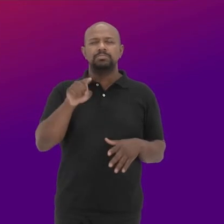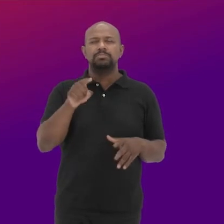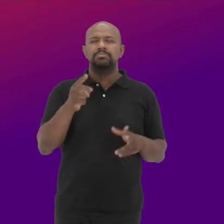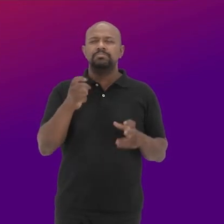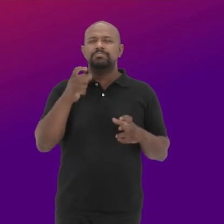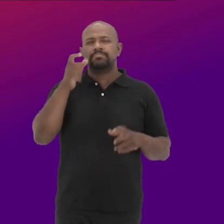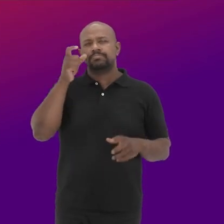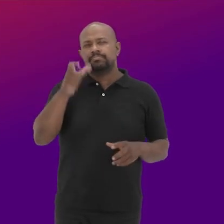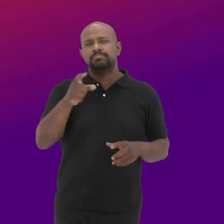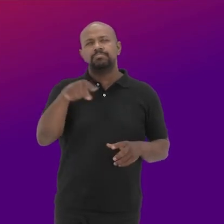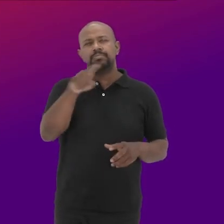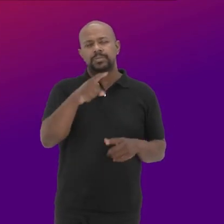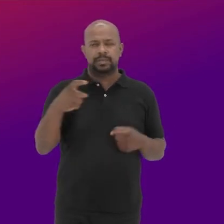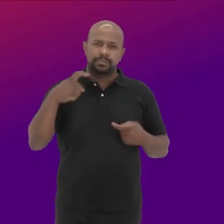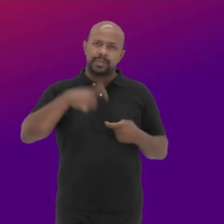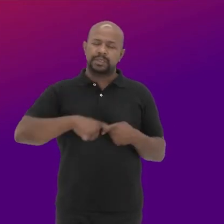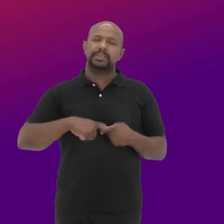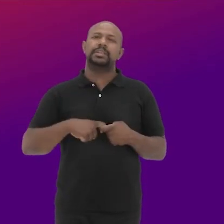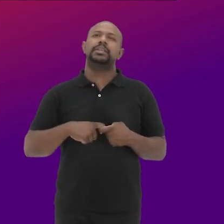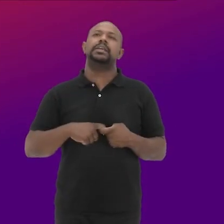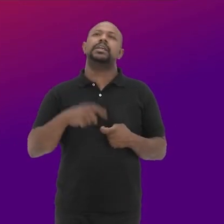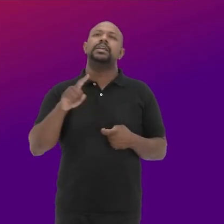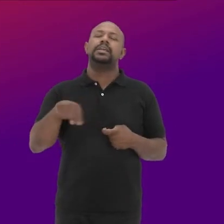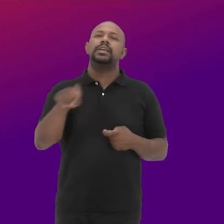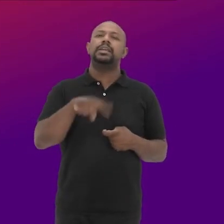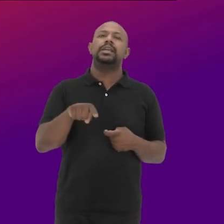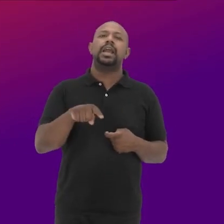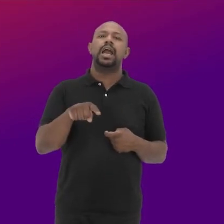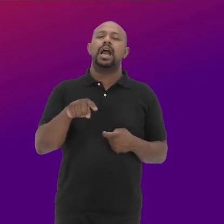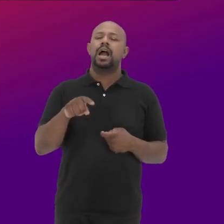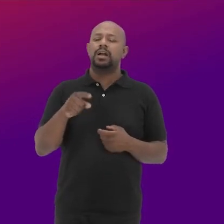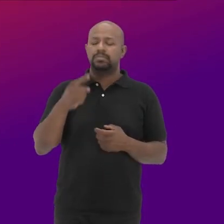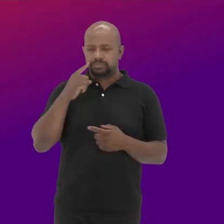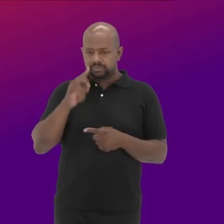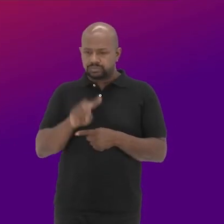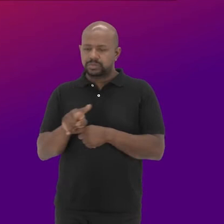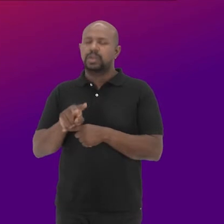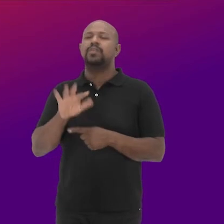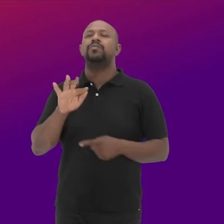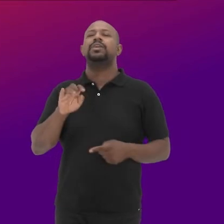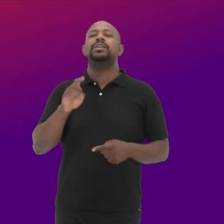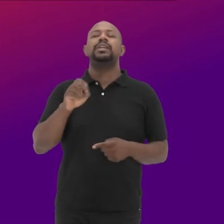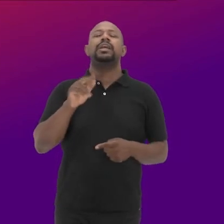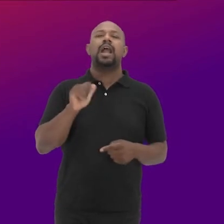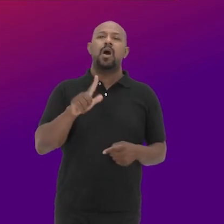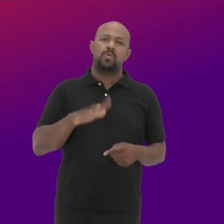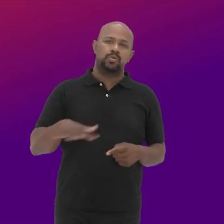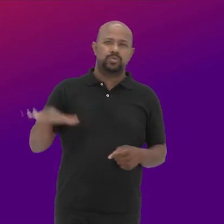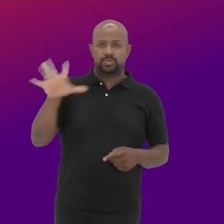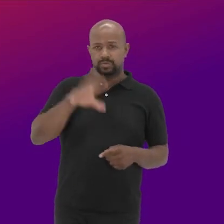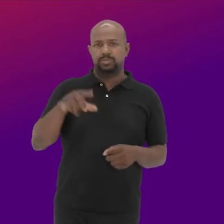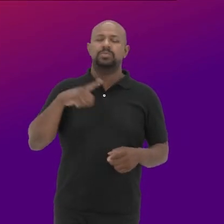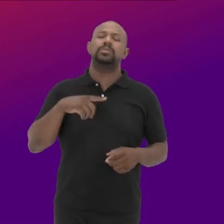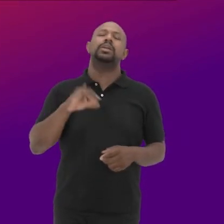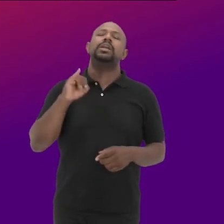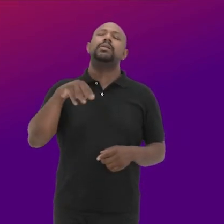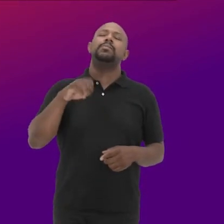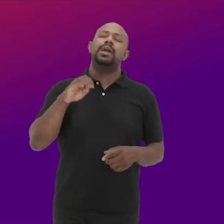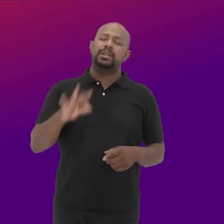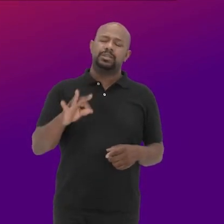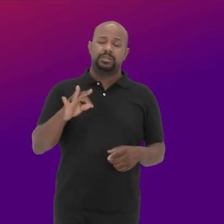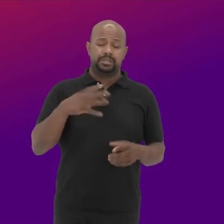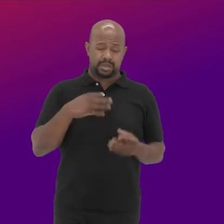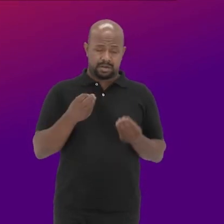ponto interessante dessa parceria, que é a subvenção federal. Além do IMET como